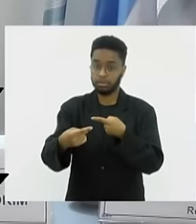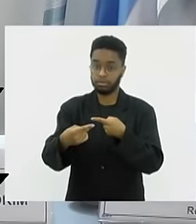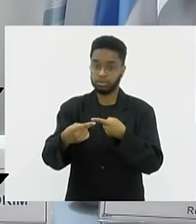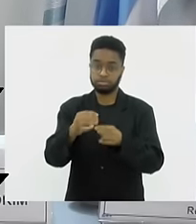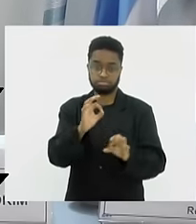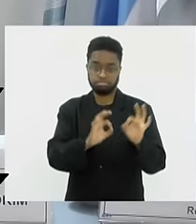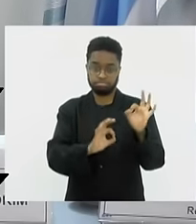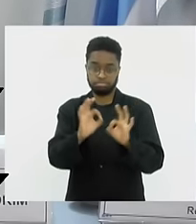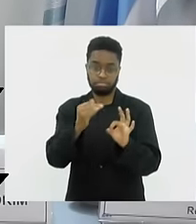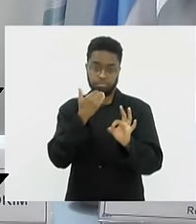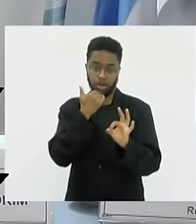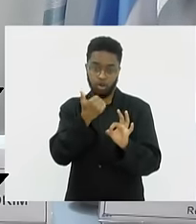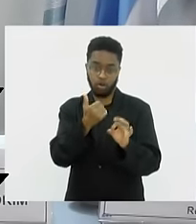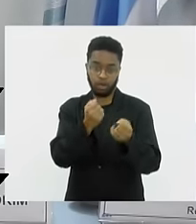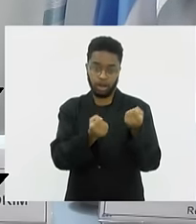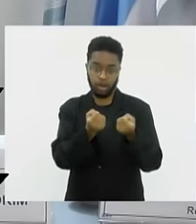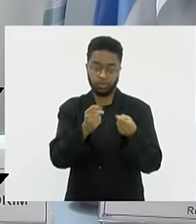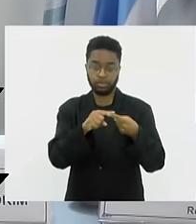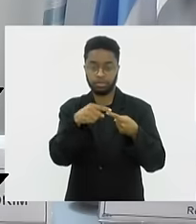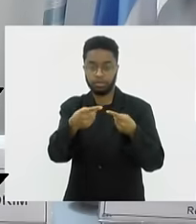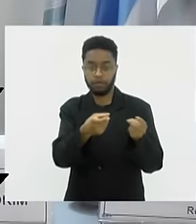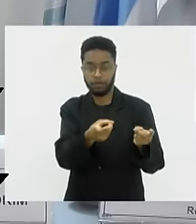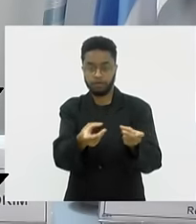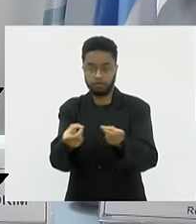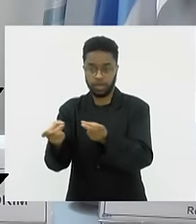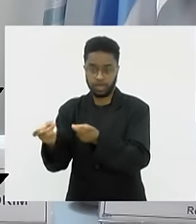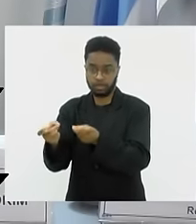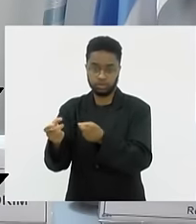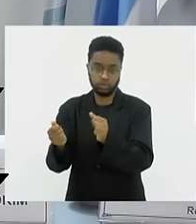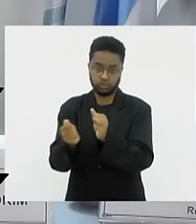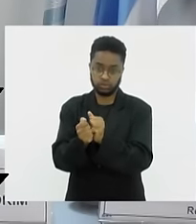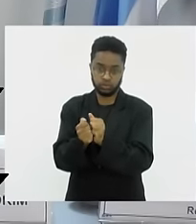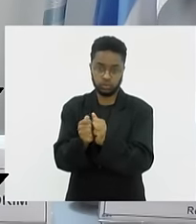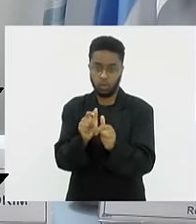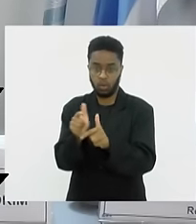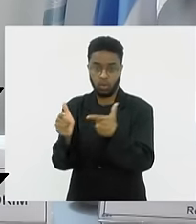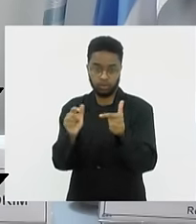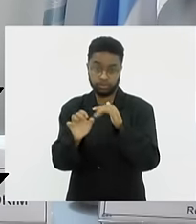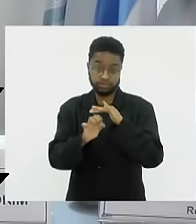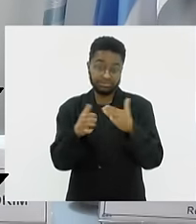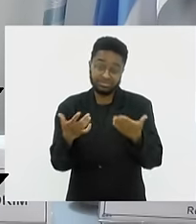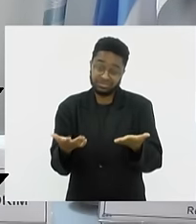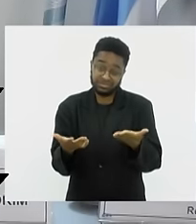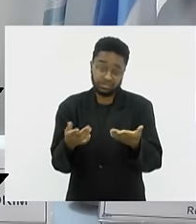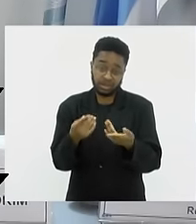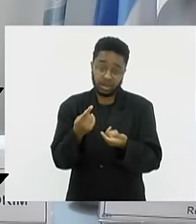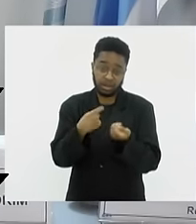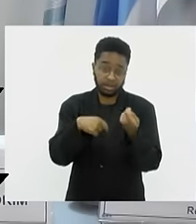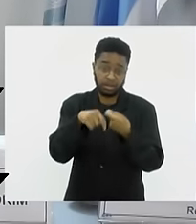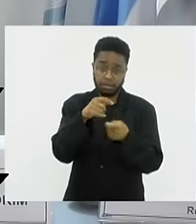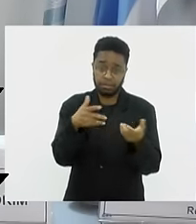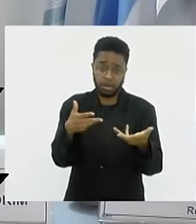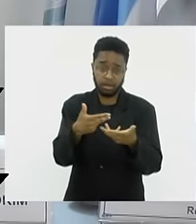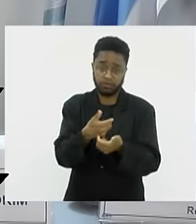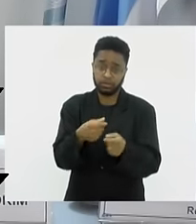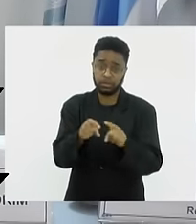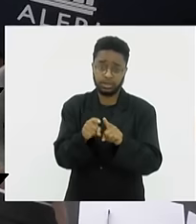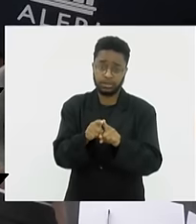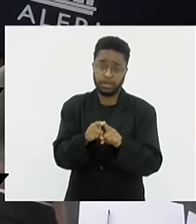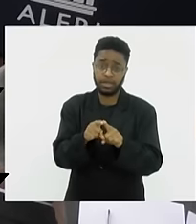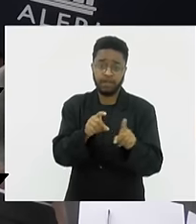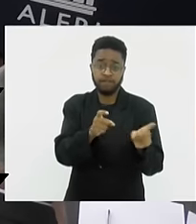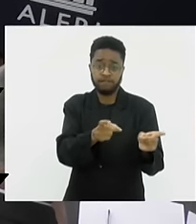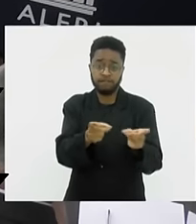carro revendendo no mercado com agências, com concessionárias. Então, assim, é um negócio maravilhoso. Fora o mercado paralelo de